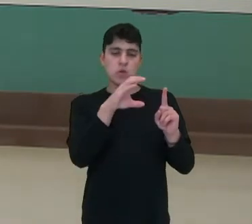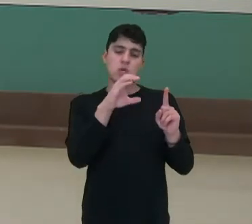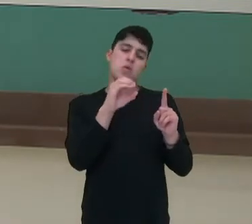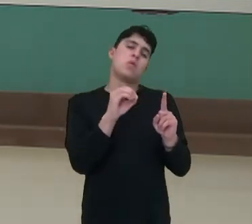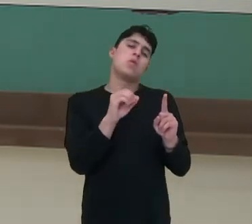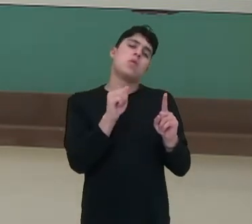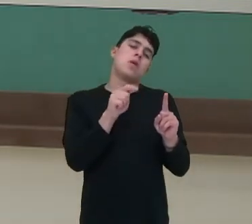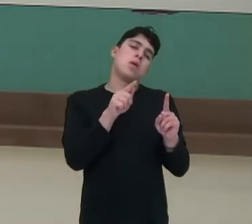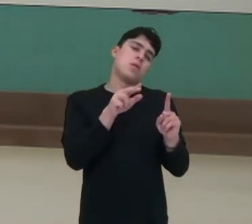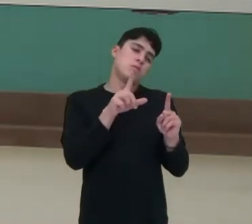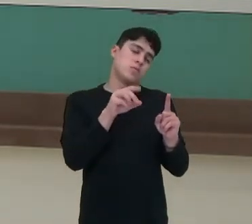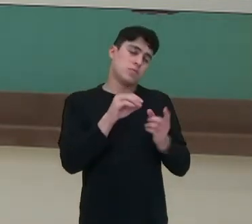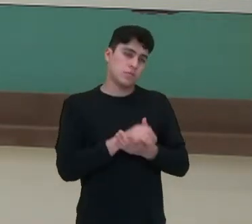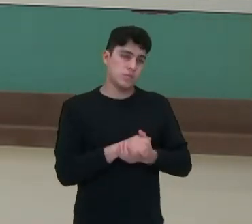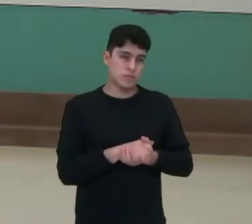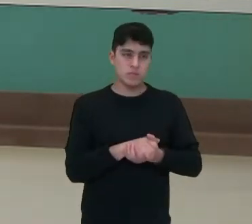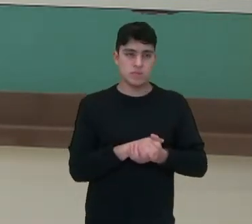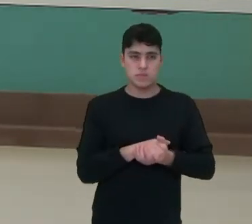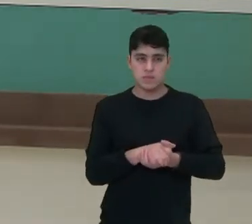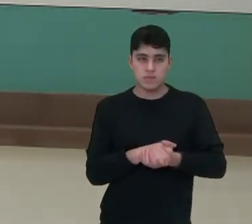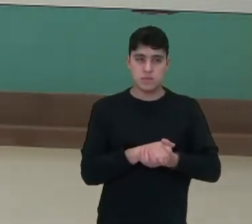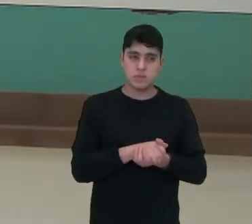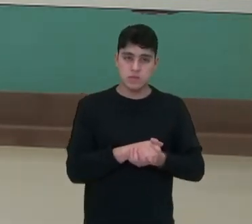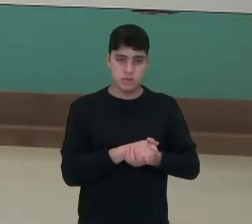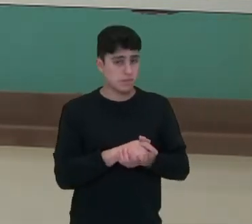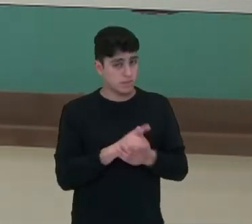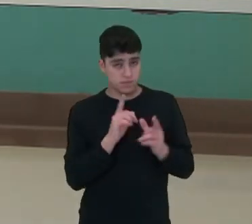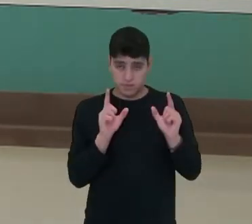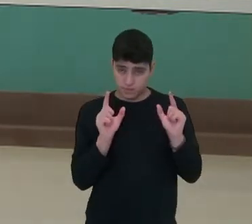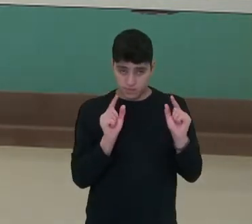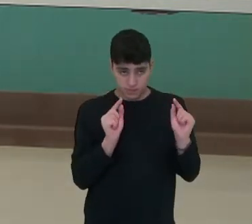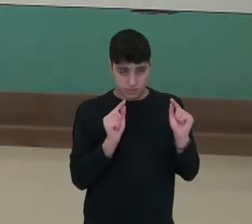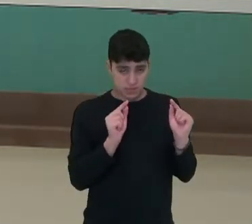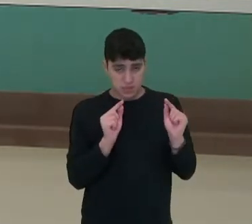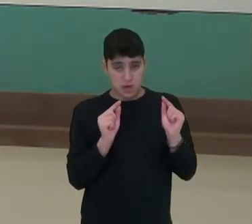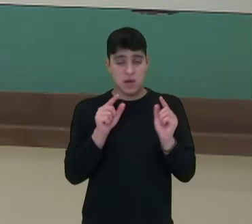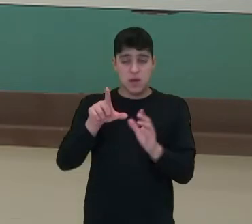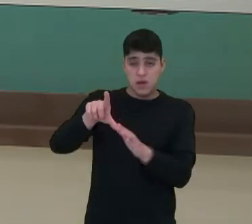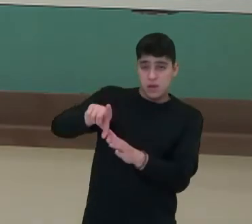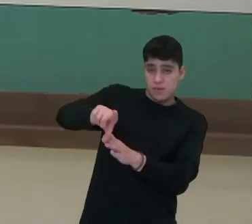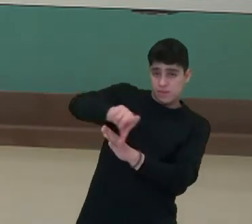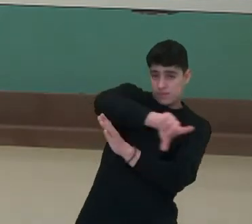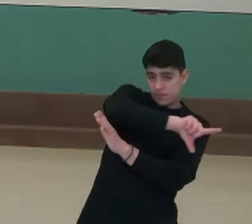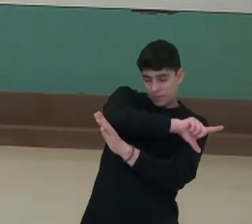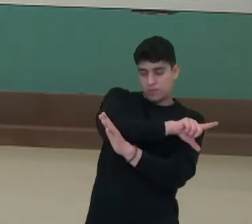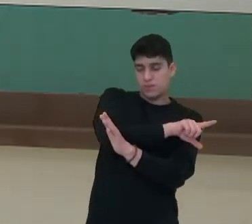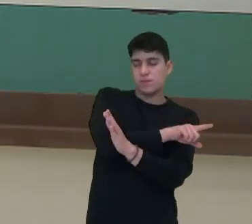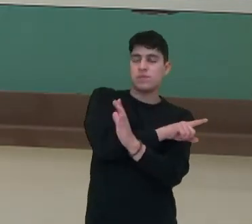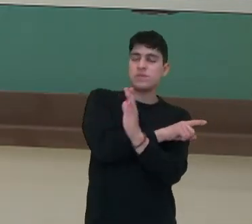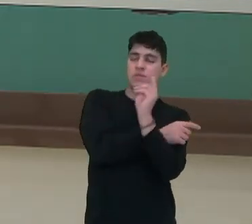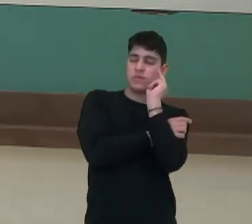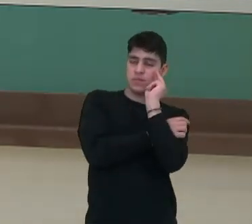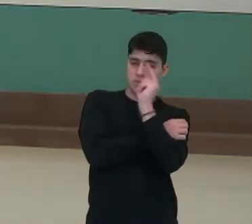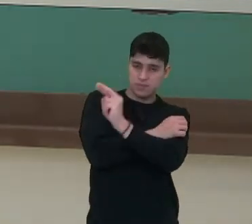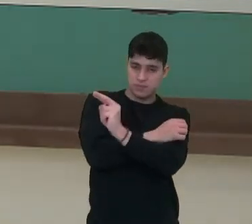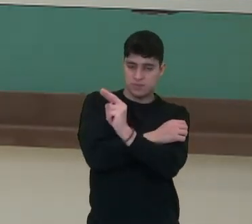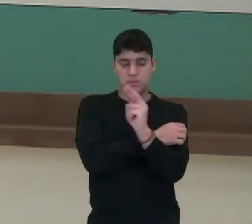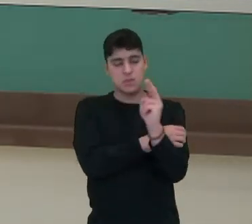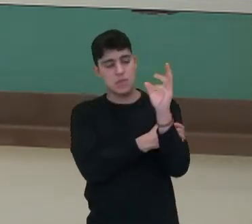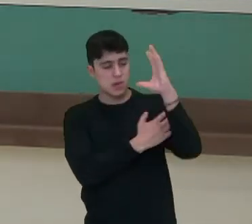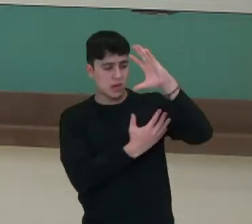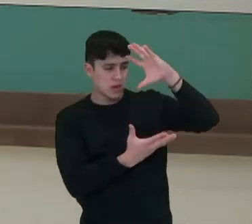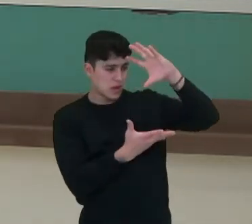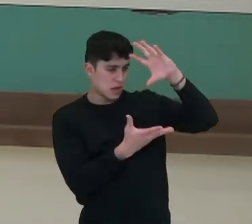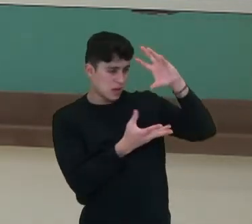essa dilatação. Então, na questão anterior, onde a gente viu esse aneurisma, nós